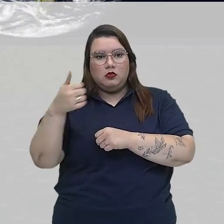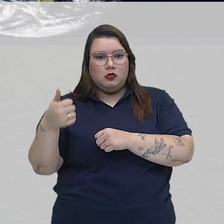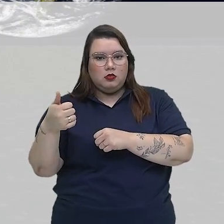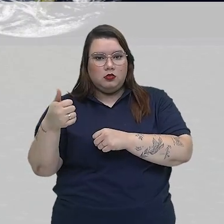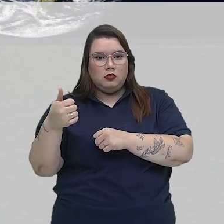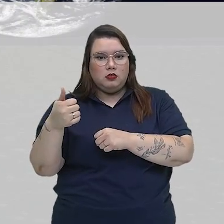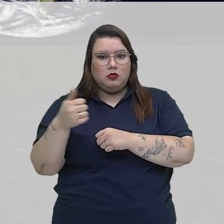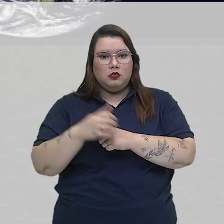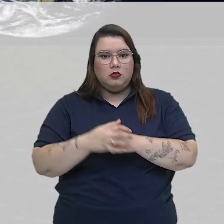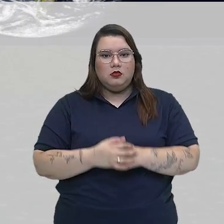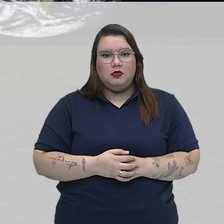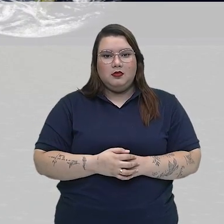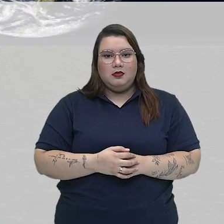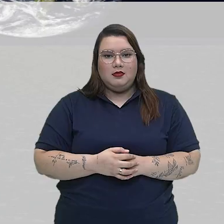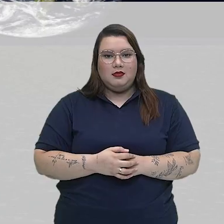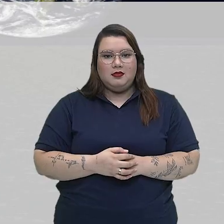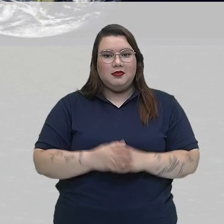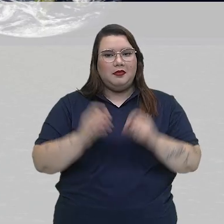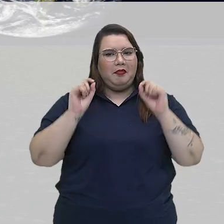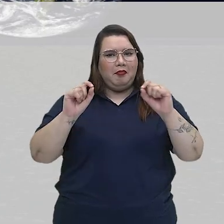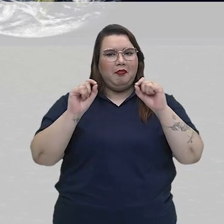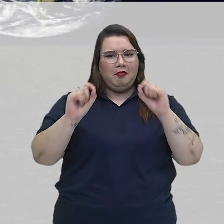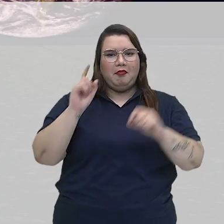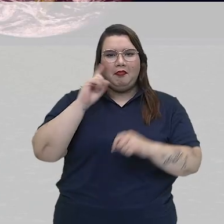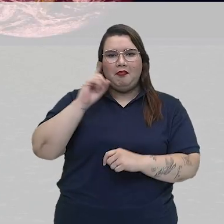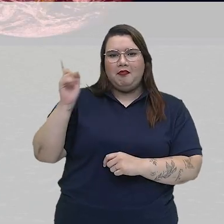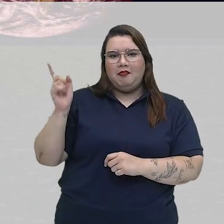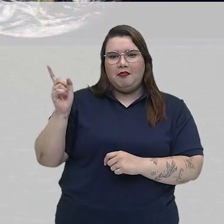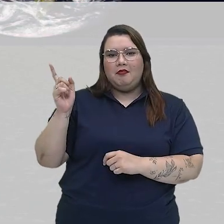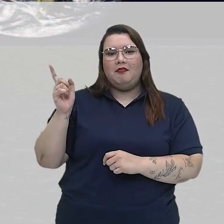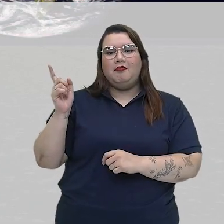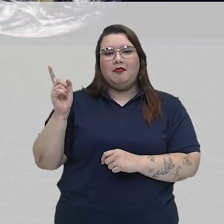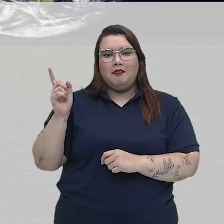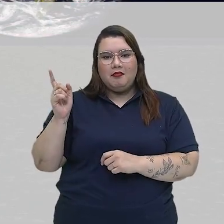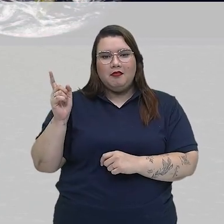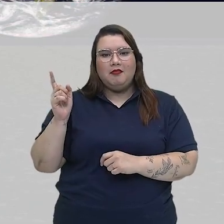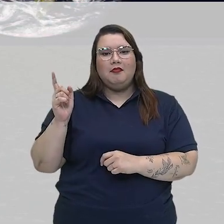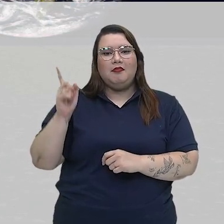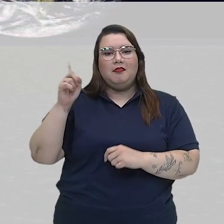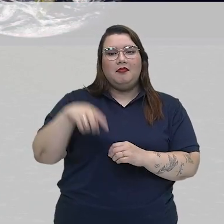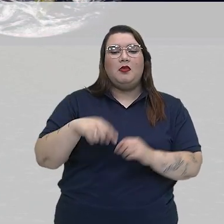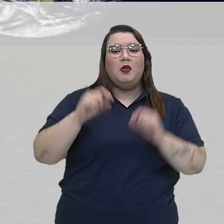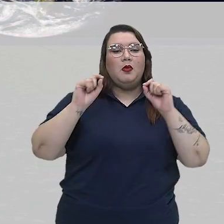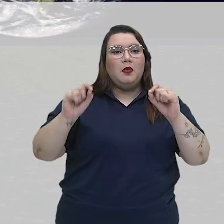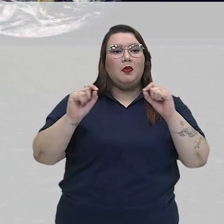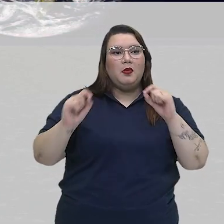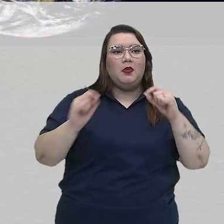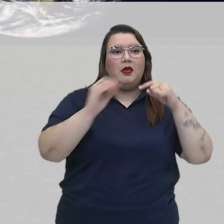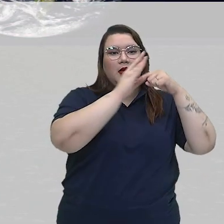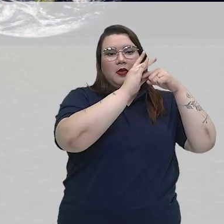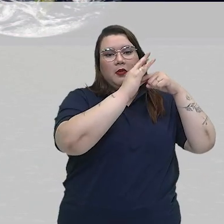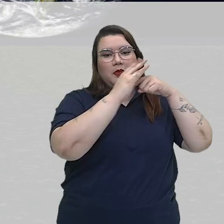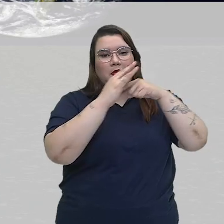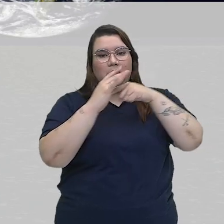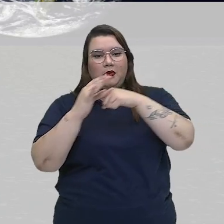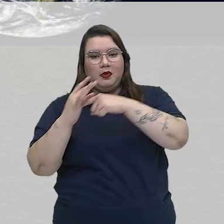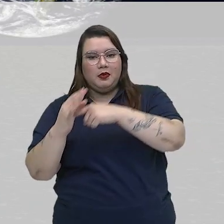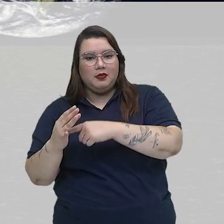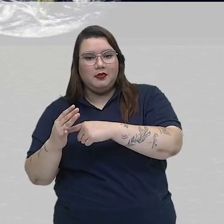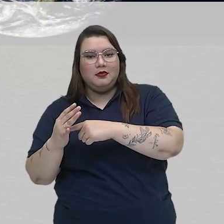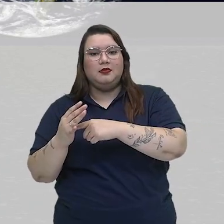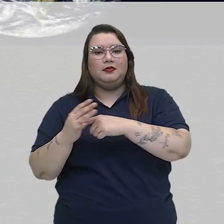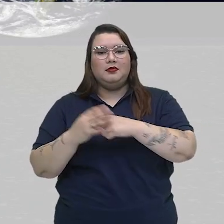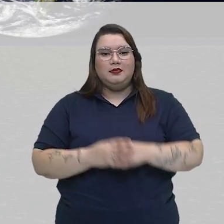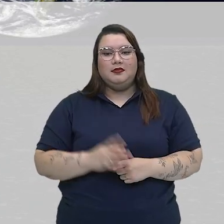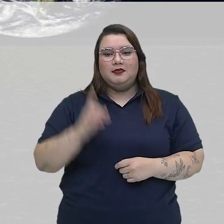2061. Opa, gente, que é isso? Nossa, é um meteorito que acaba de passar por mim.